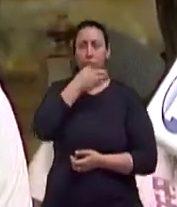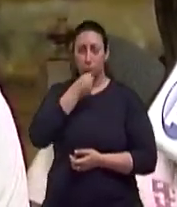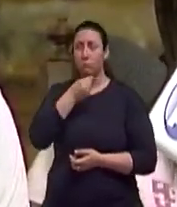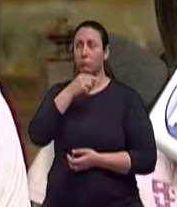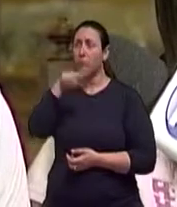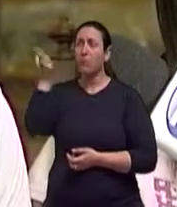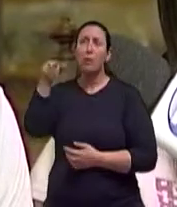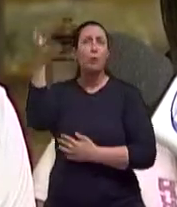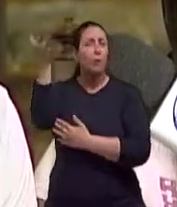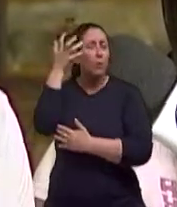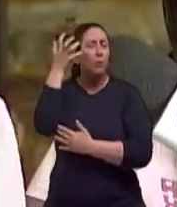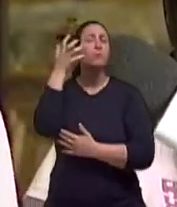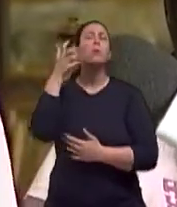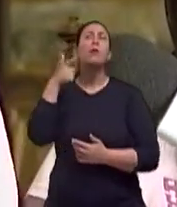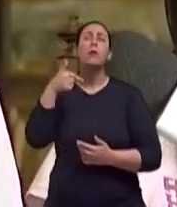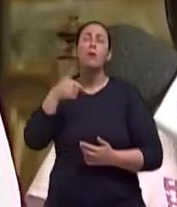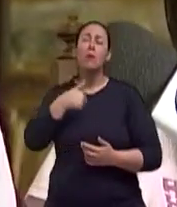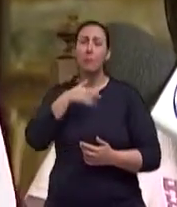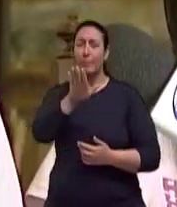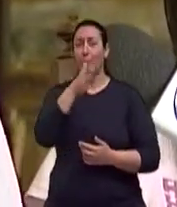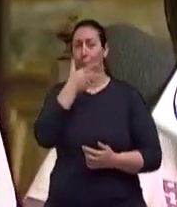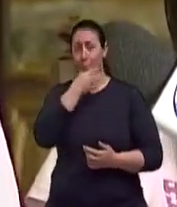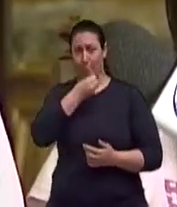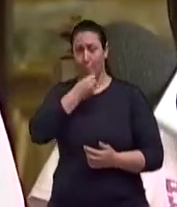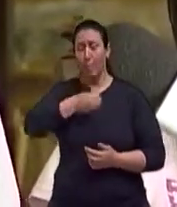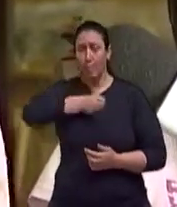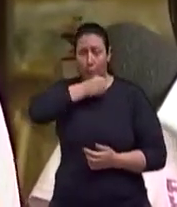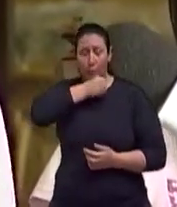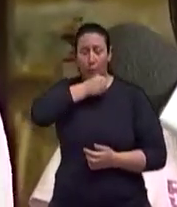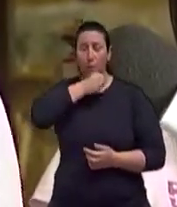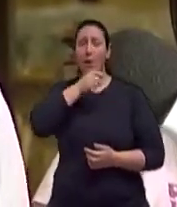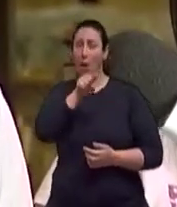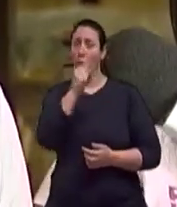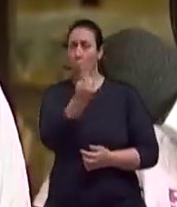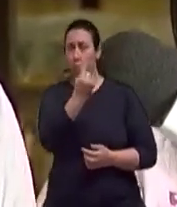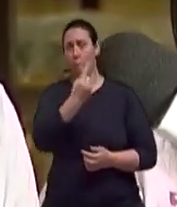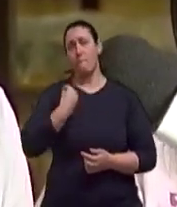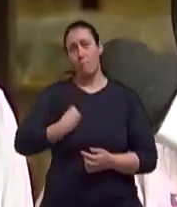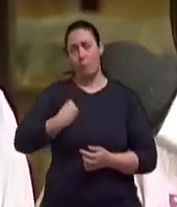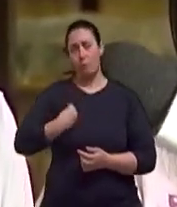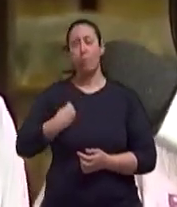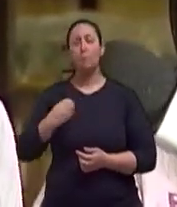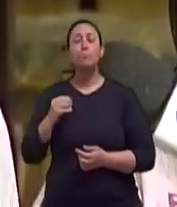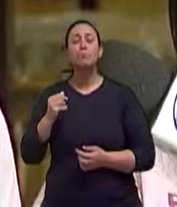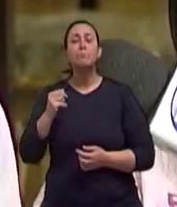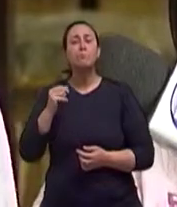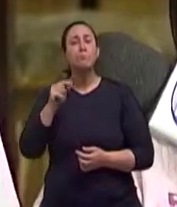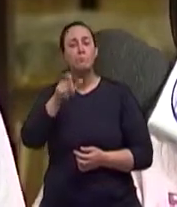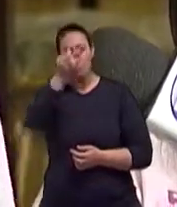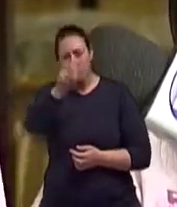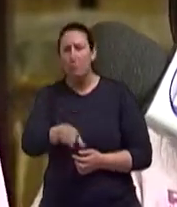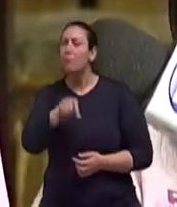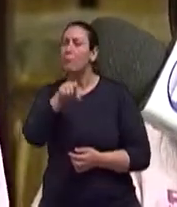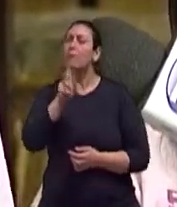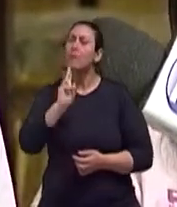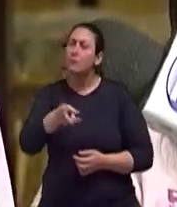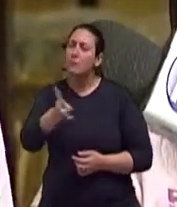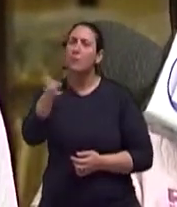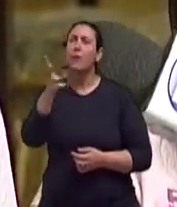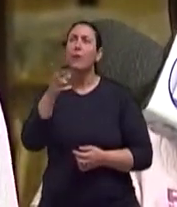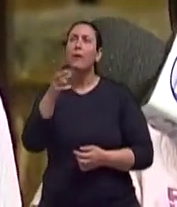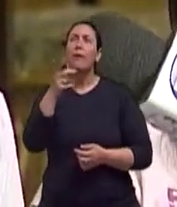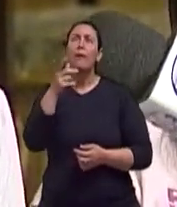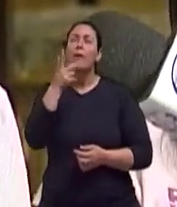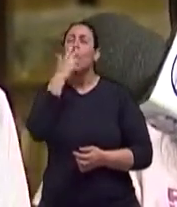a dia o meu vô que é o único que ainda tá vivo eu tenho ele para mim como um amigo eu